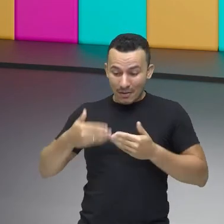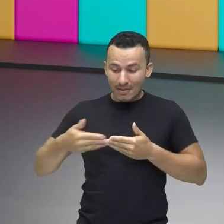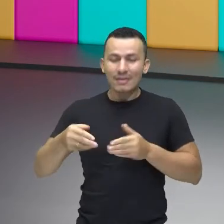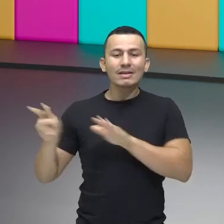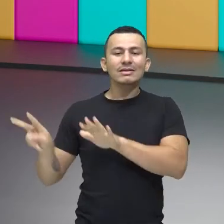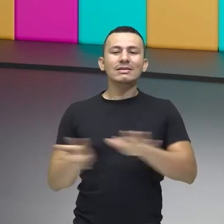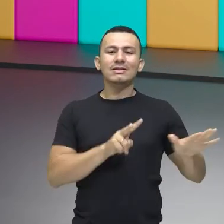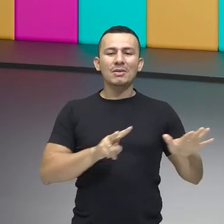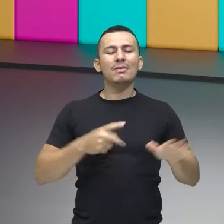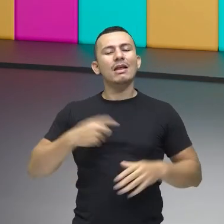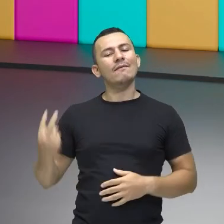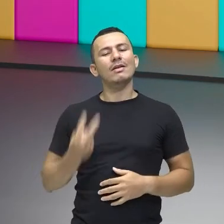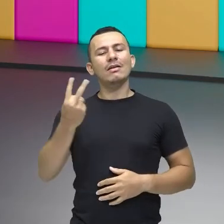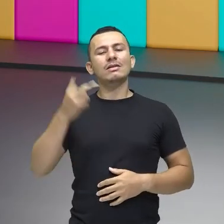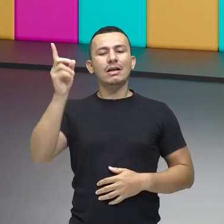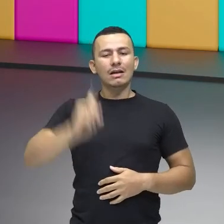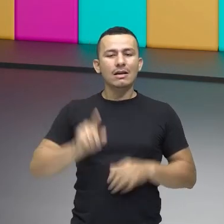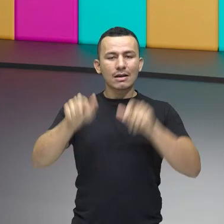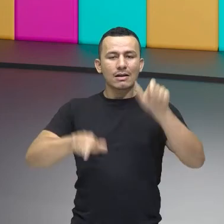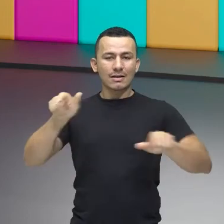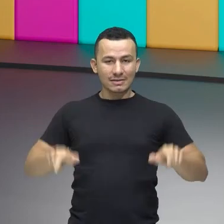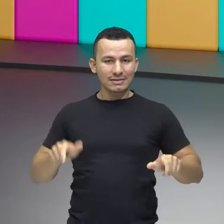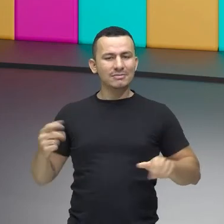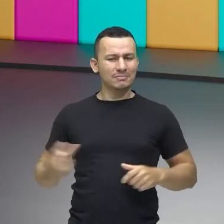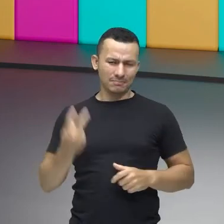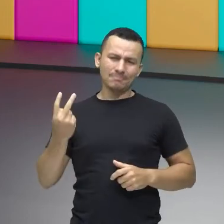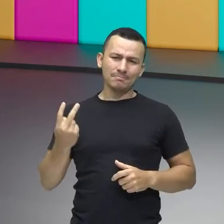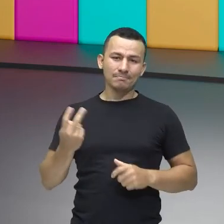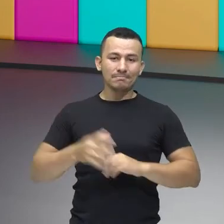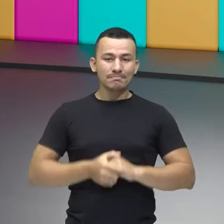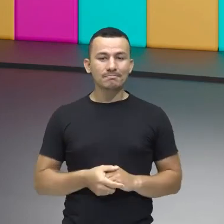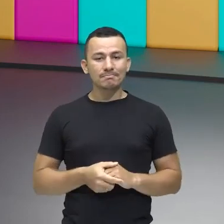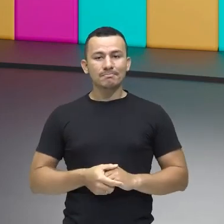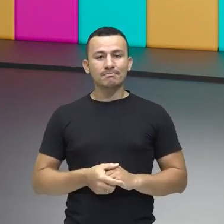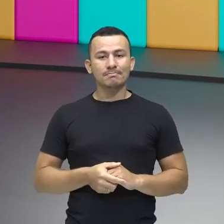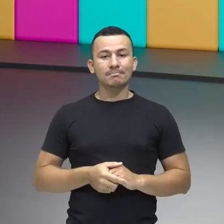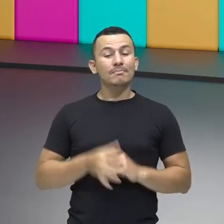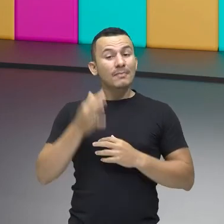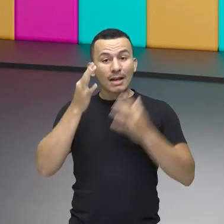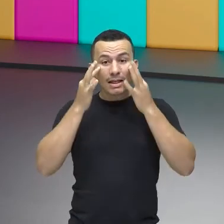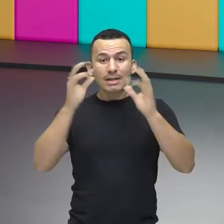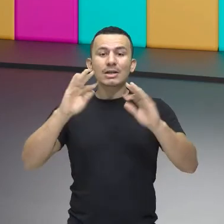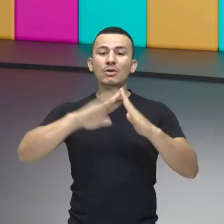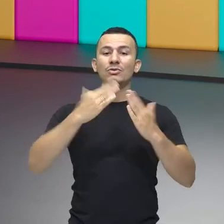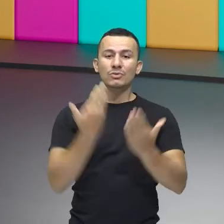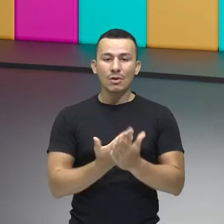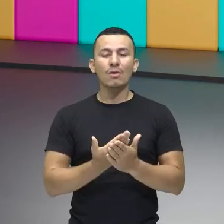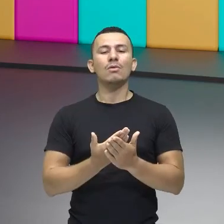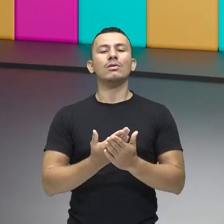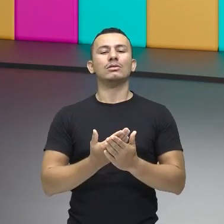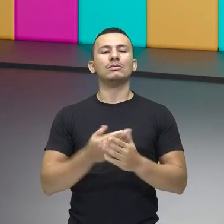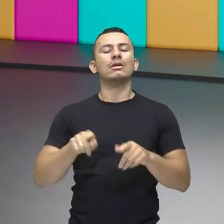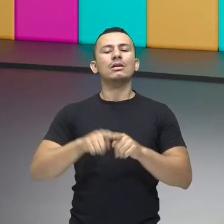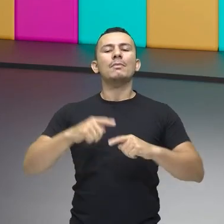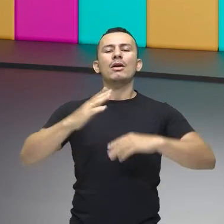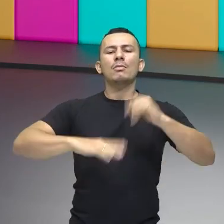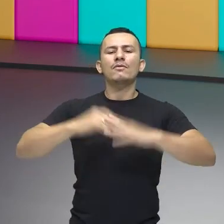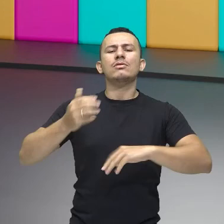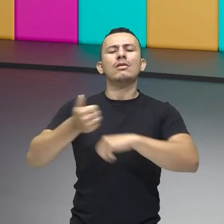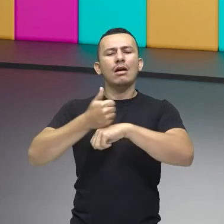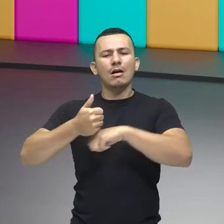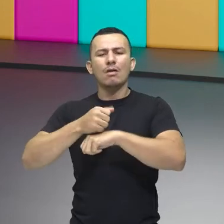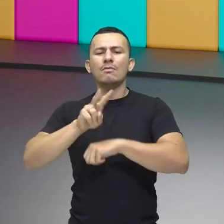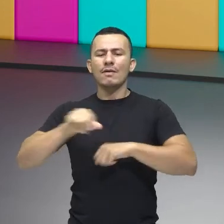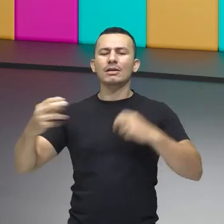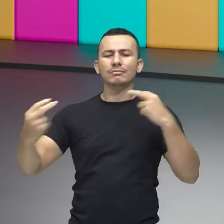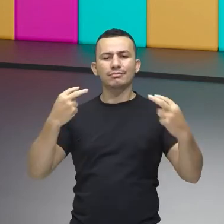ter essa semana de valorização da pessoa com deficiência, né? Vamos ficar atentos a isso nas nossas escolas, os nossos profissionais que também estão acompanhando aqui o nosso